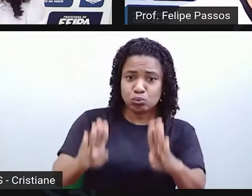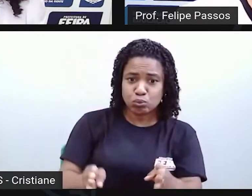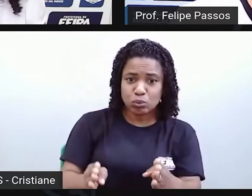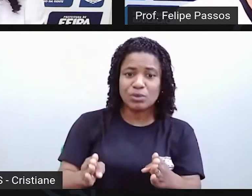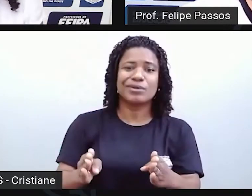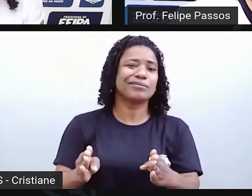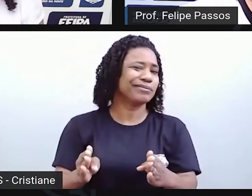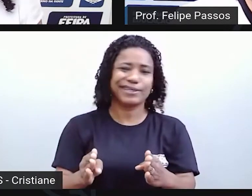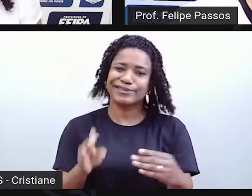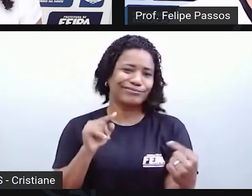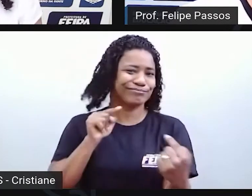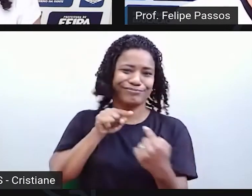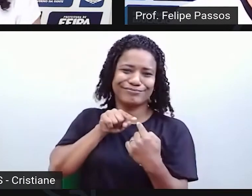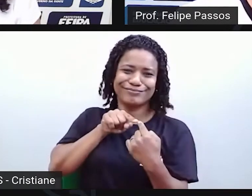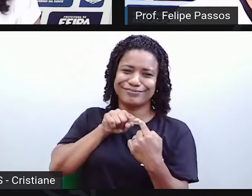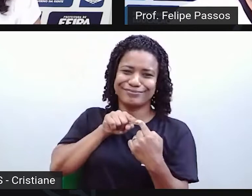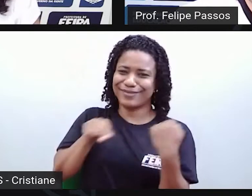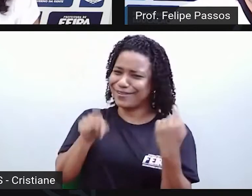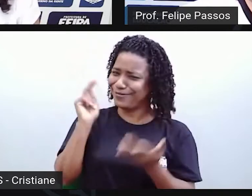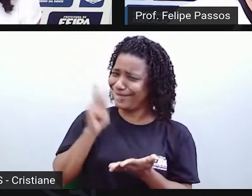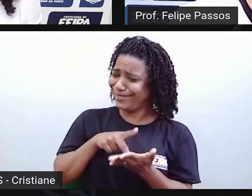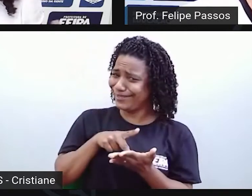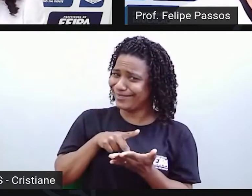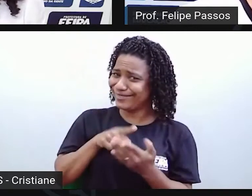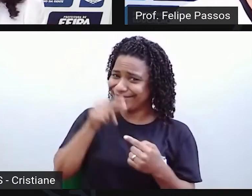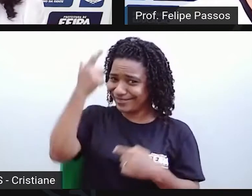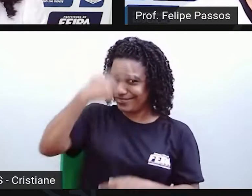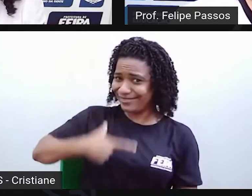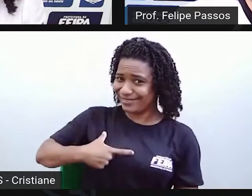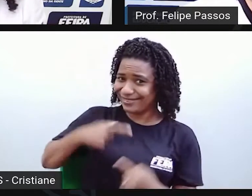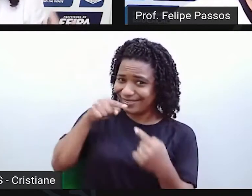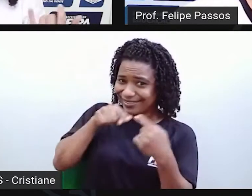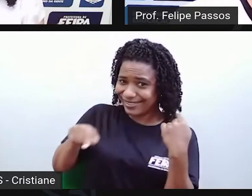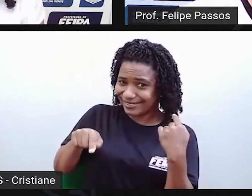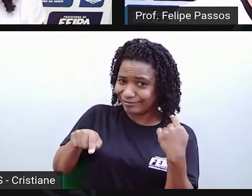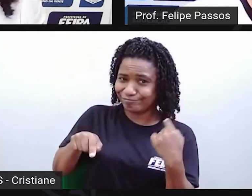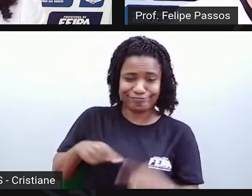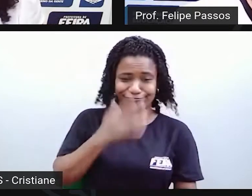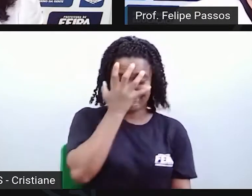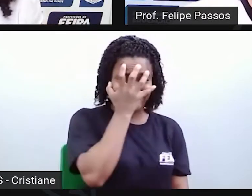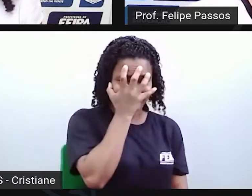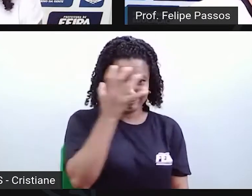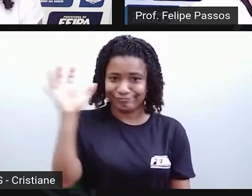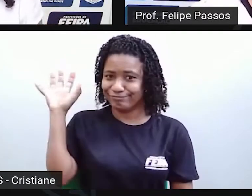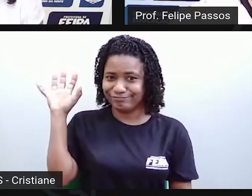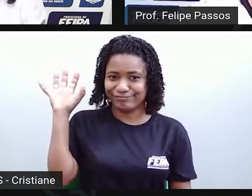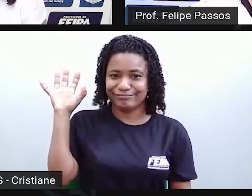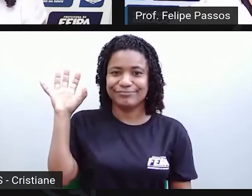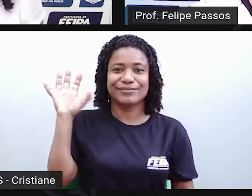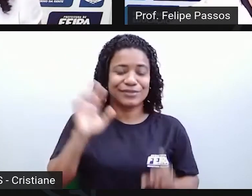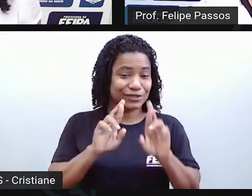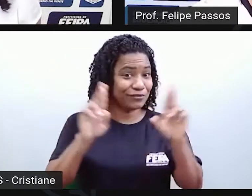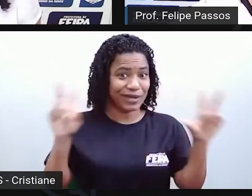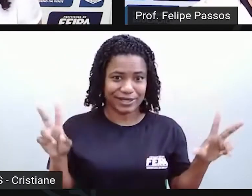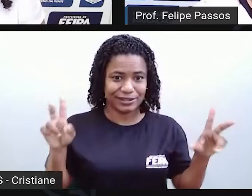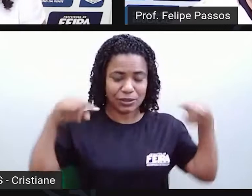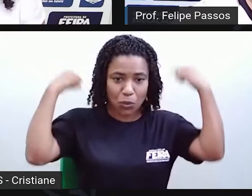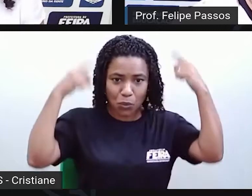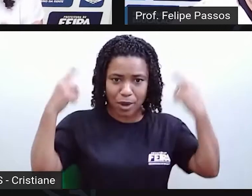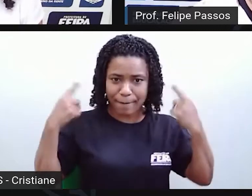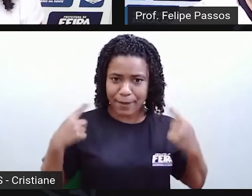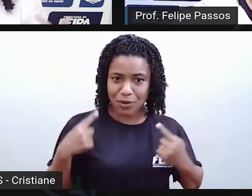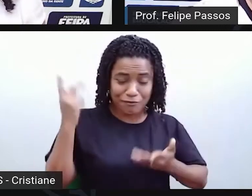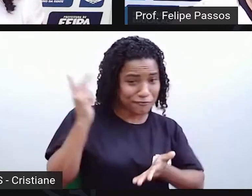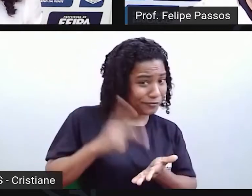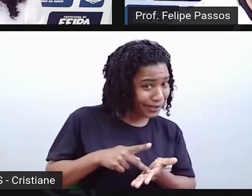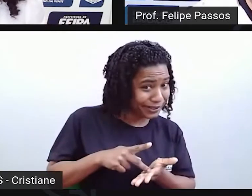é condizente com o que é a vida real, com as pessoas reais, com as suas peles reais, com os seus cabelos reais,